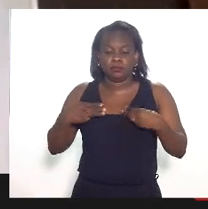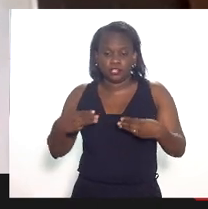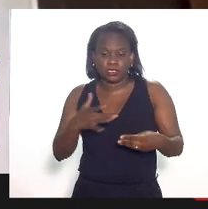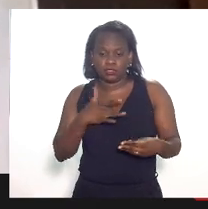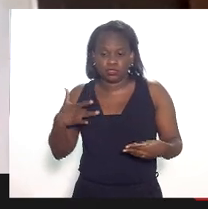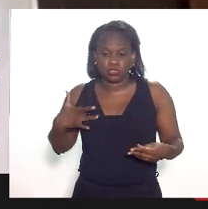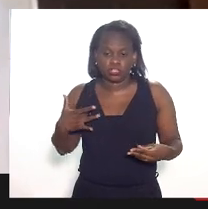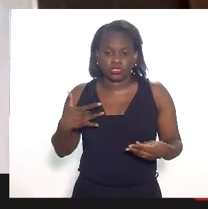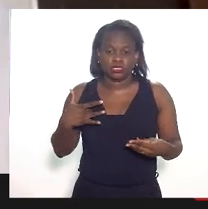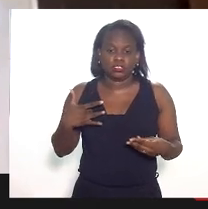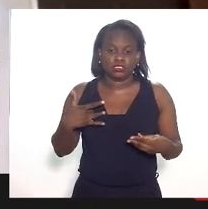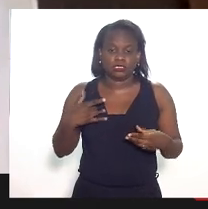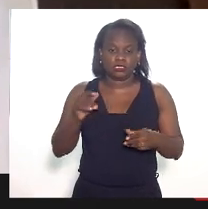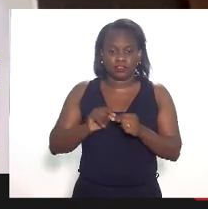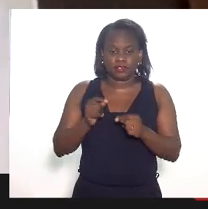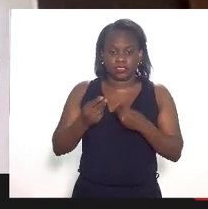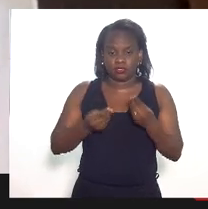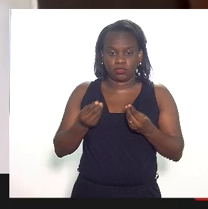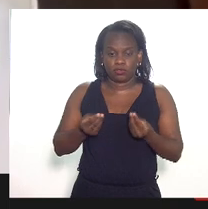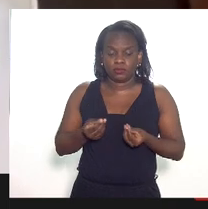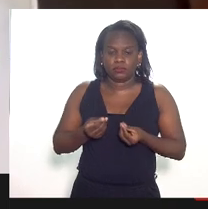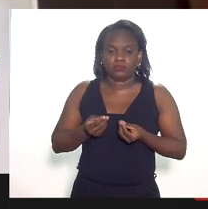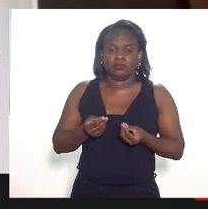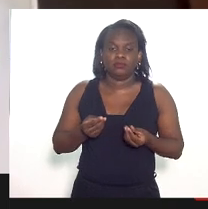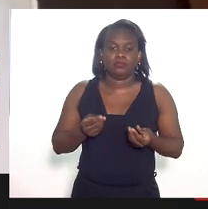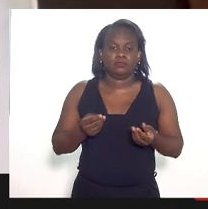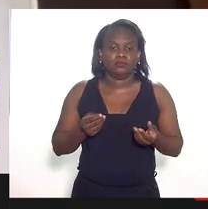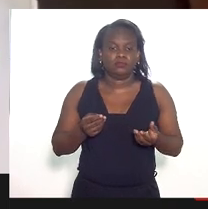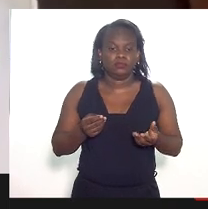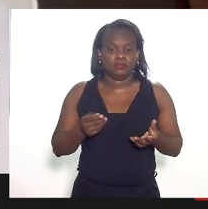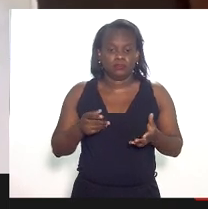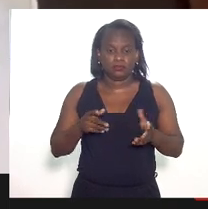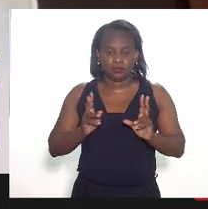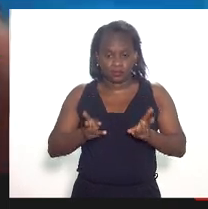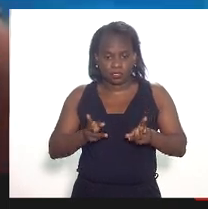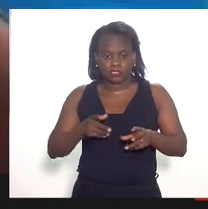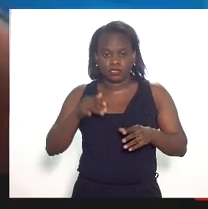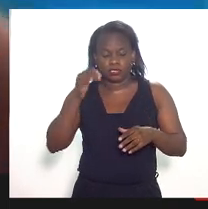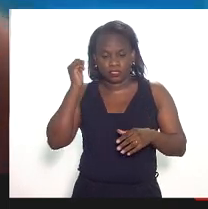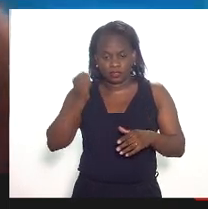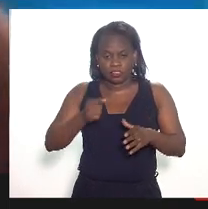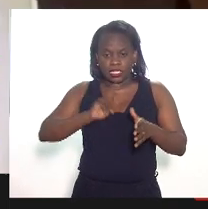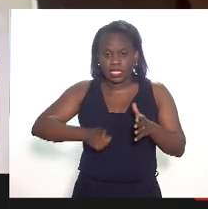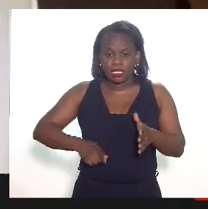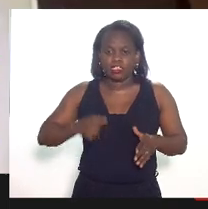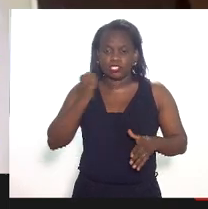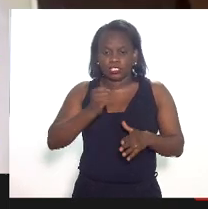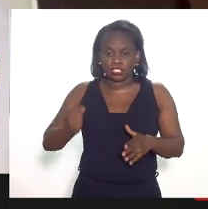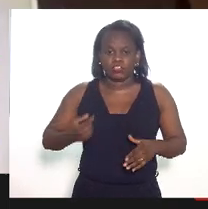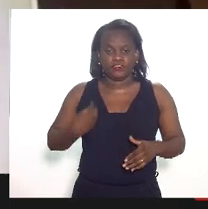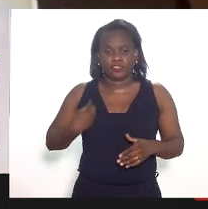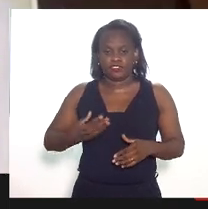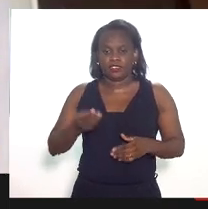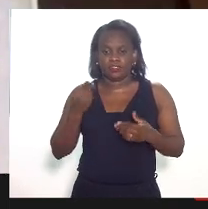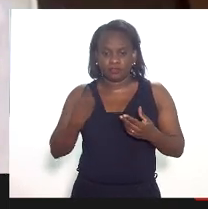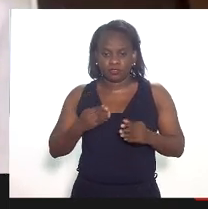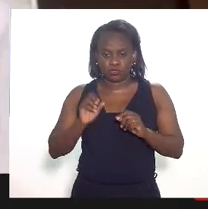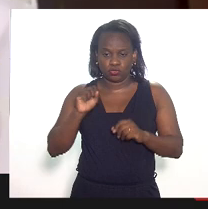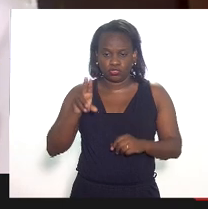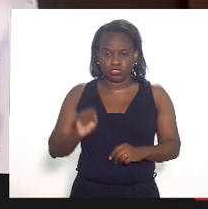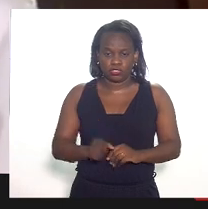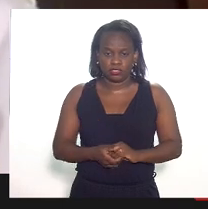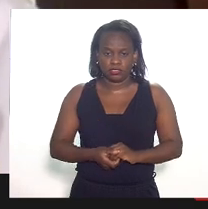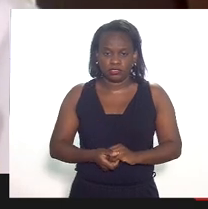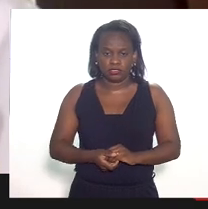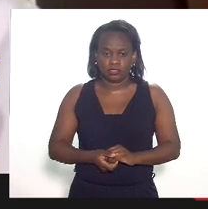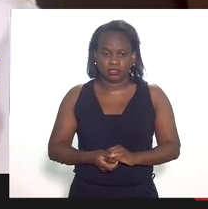Saúde têm para fazer. Abaixo o negacionismo, fora o genocídio, viva a vida e viva o SUS.